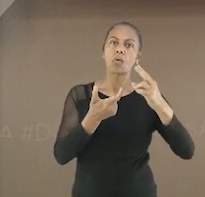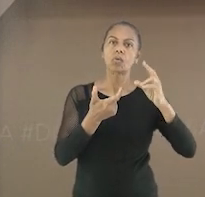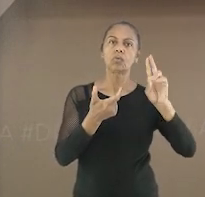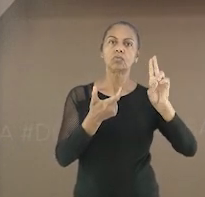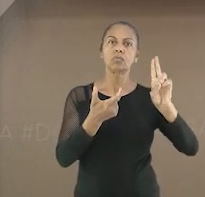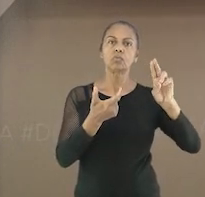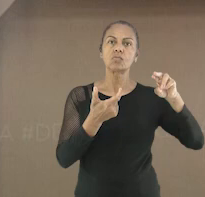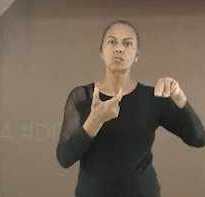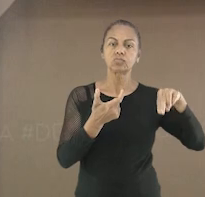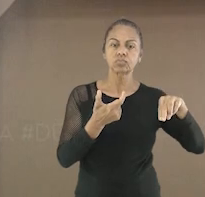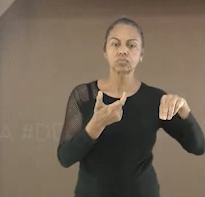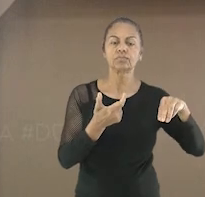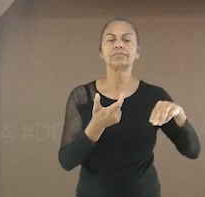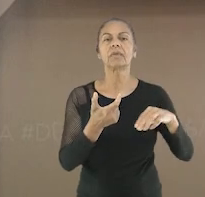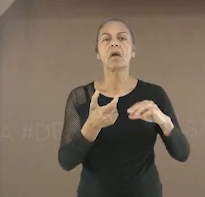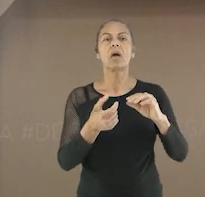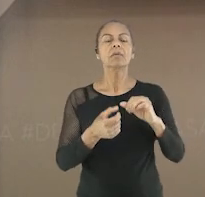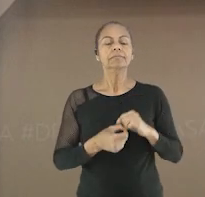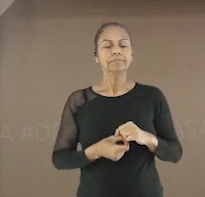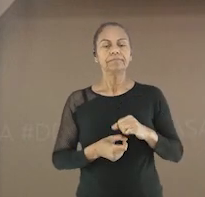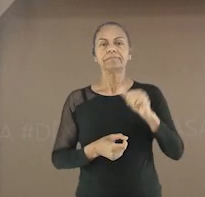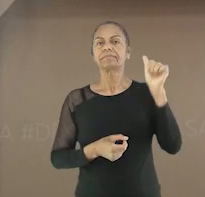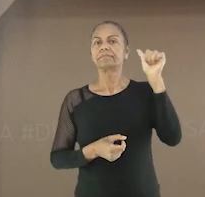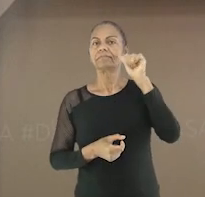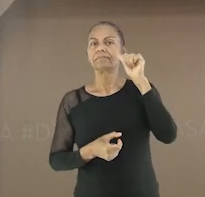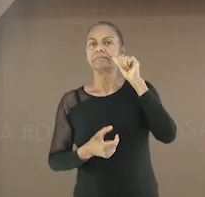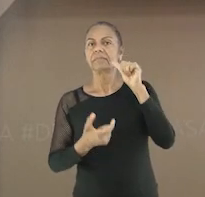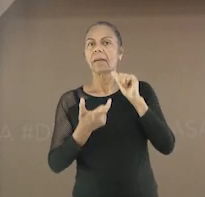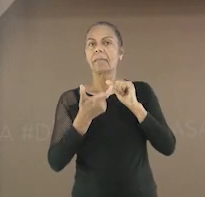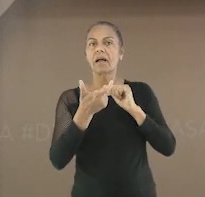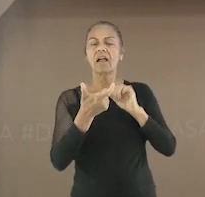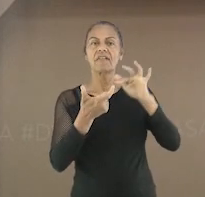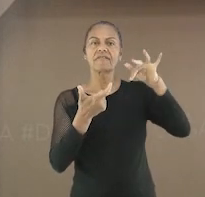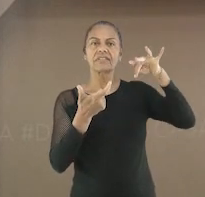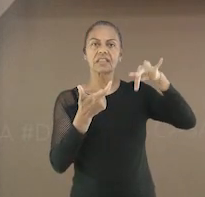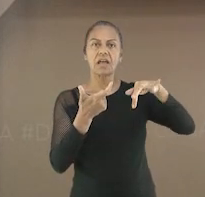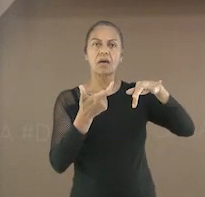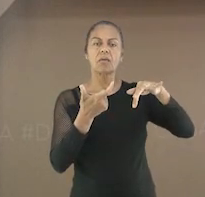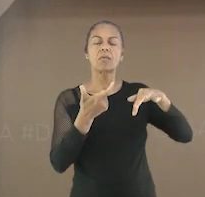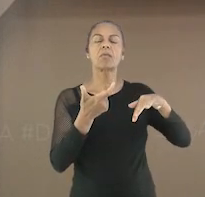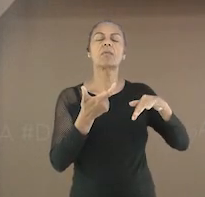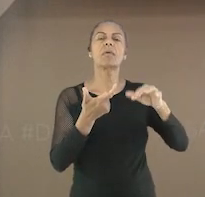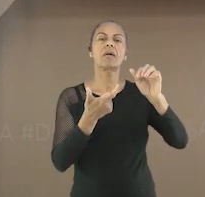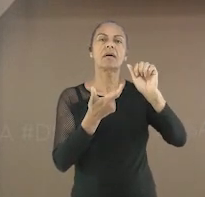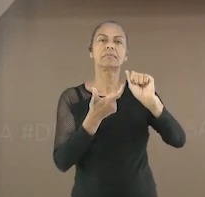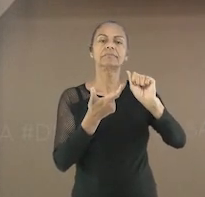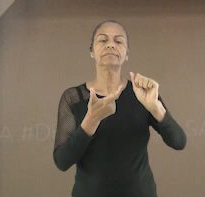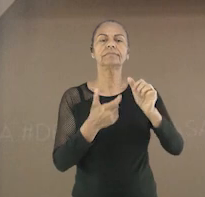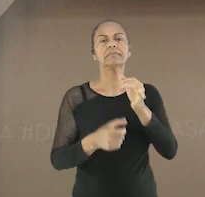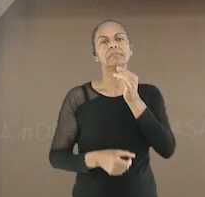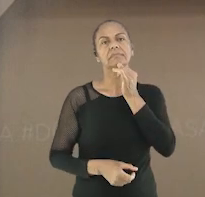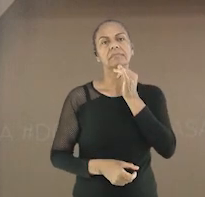E quando é feminino, usamos o término a. Por exemplo,